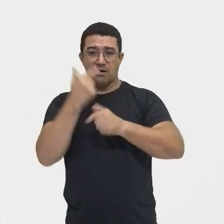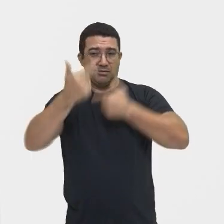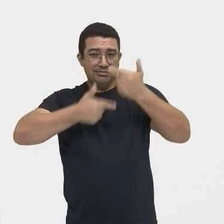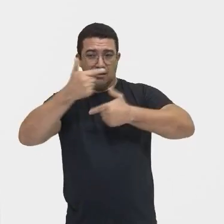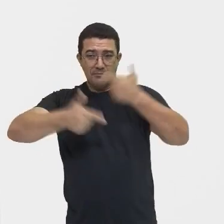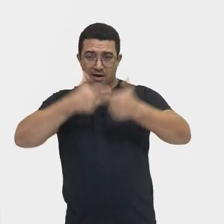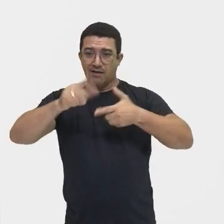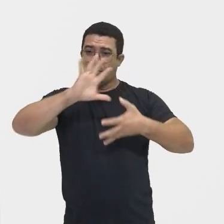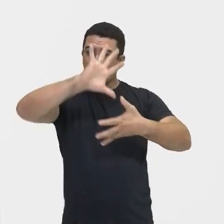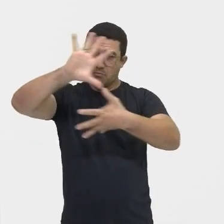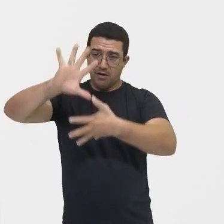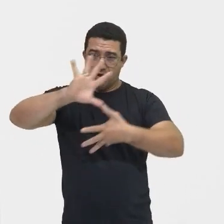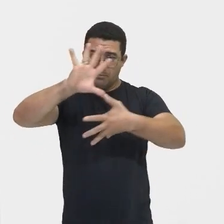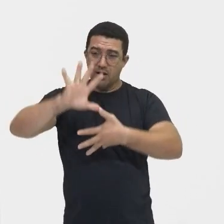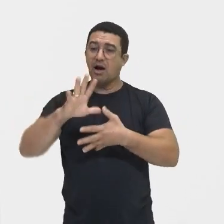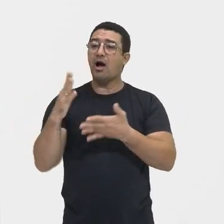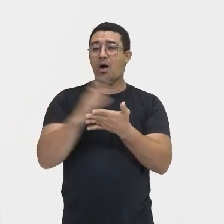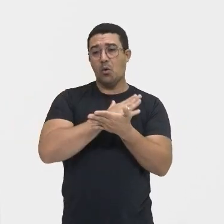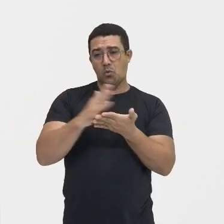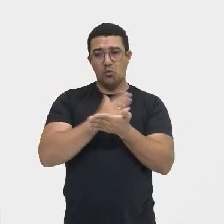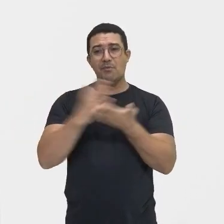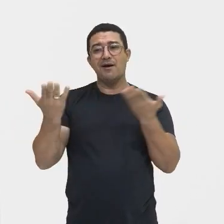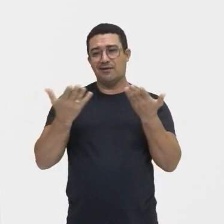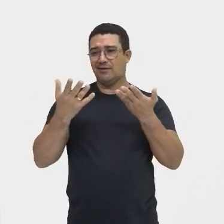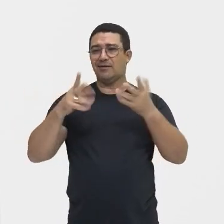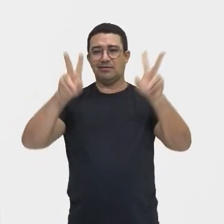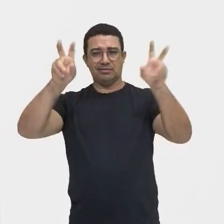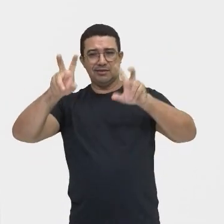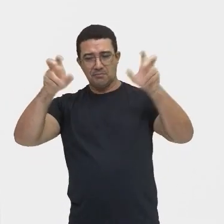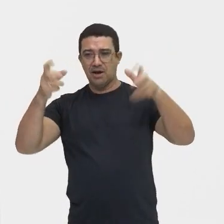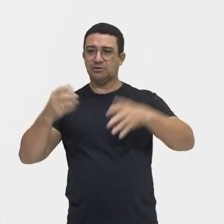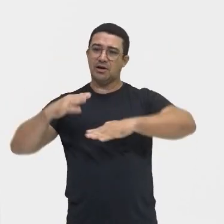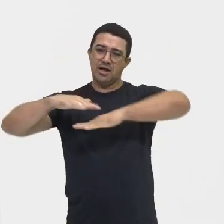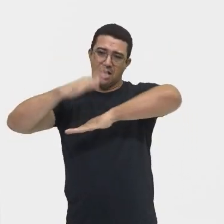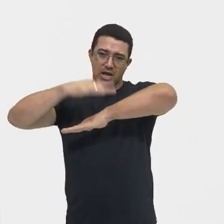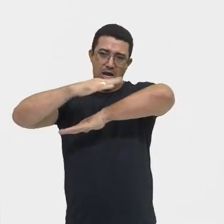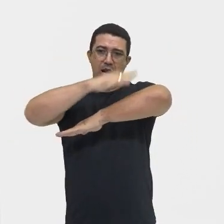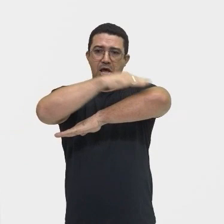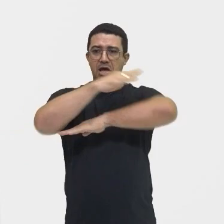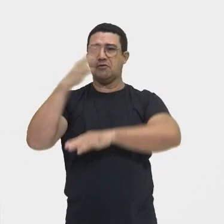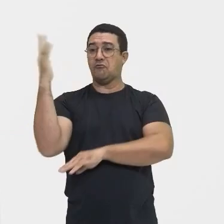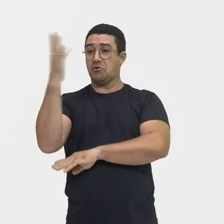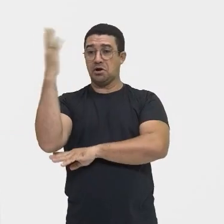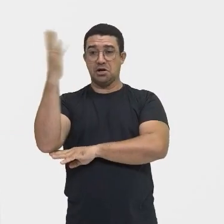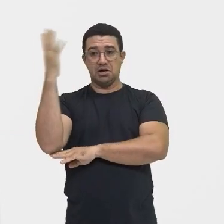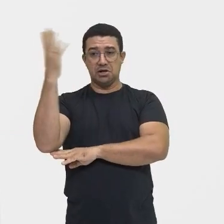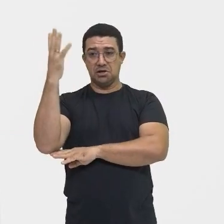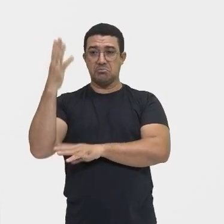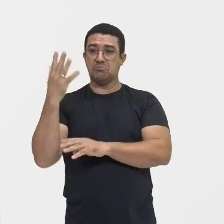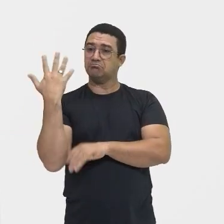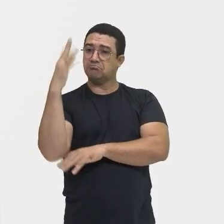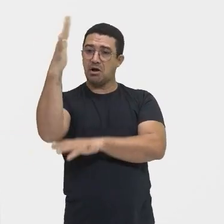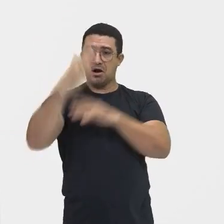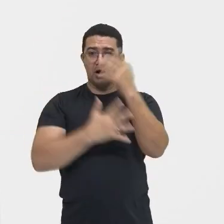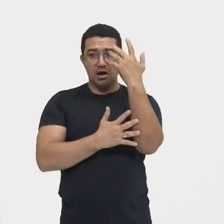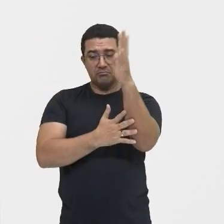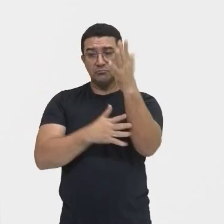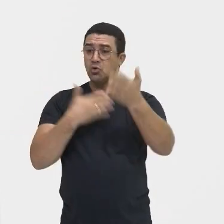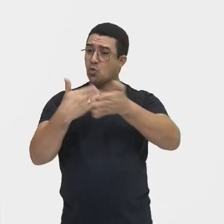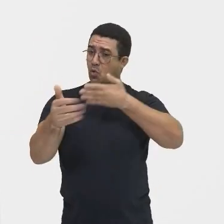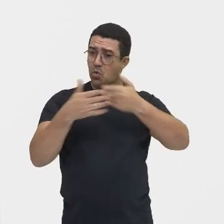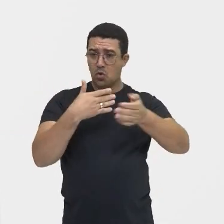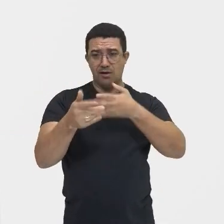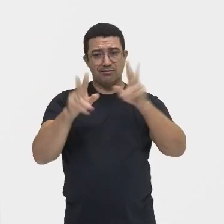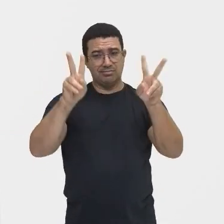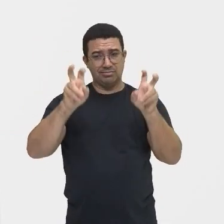mapa alguma temática. Pode ser relevo, pode ser clima, pode ser vegetação, pode ser qualquer aspecto abordado pela ciência geográfica,